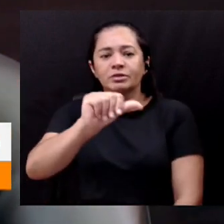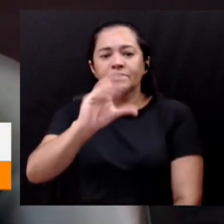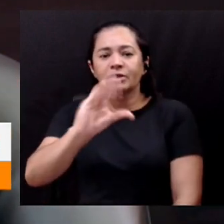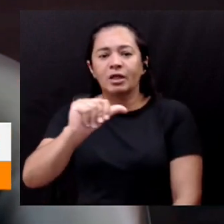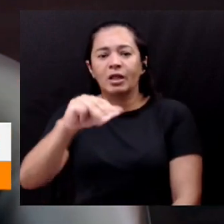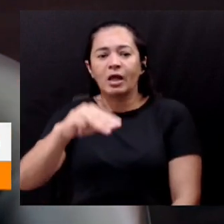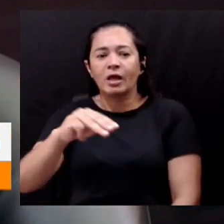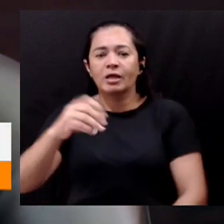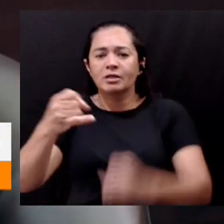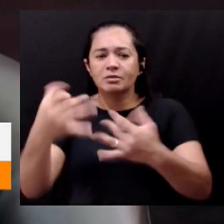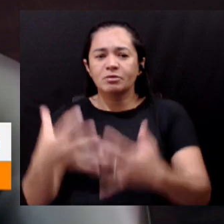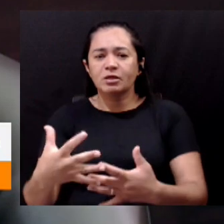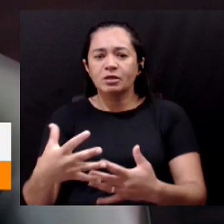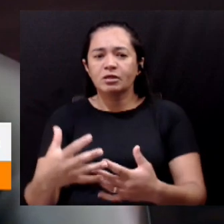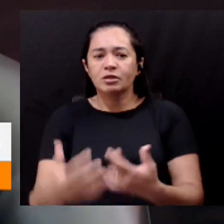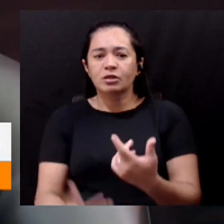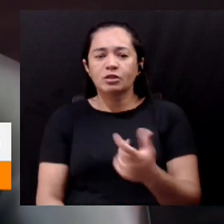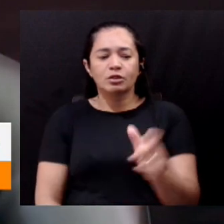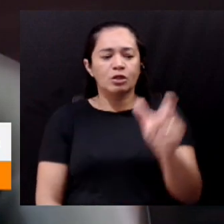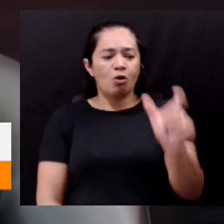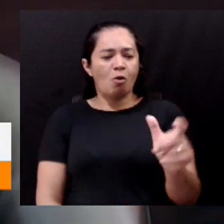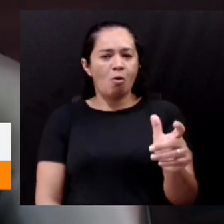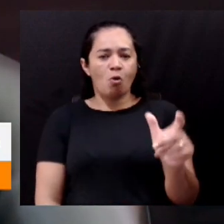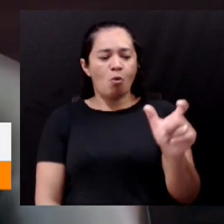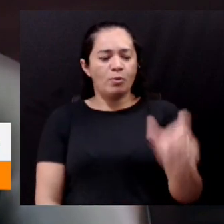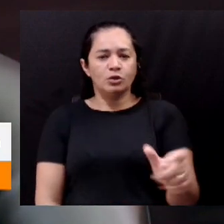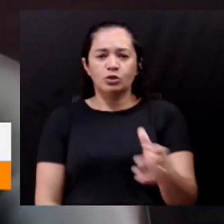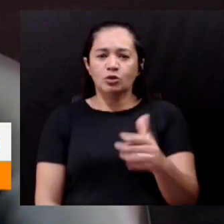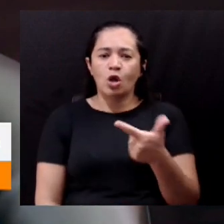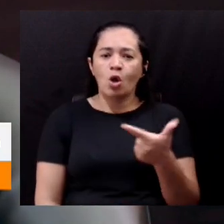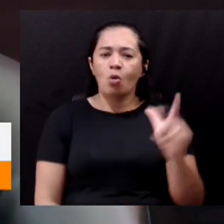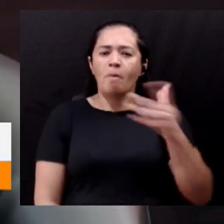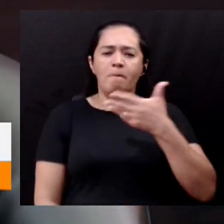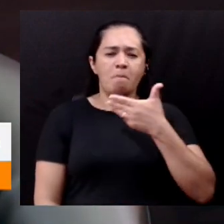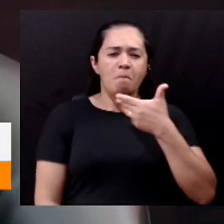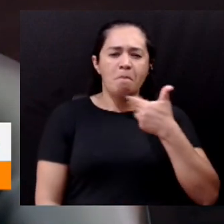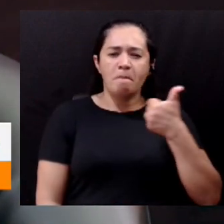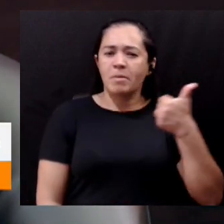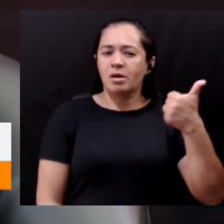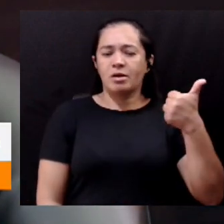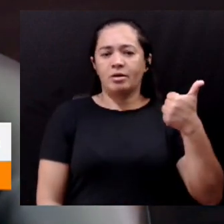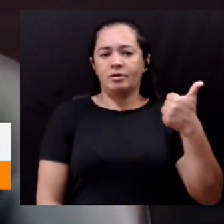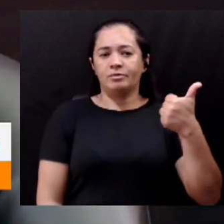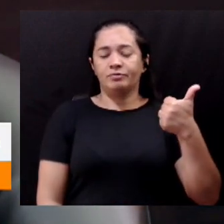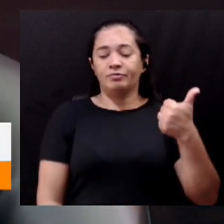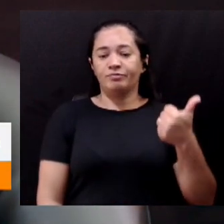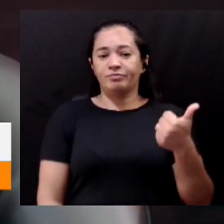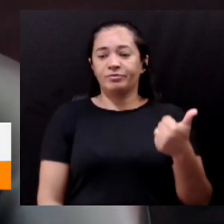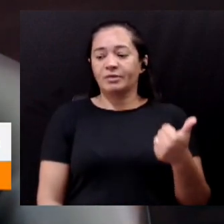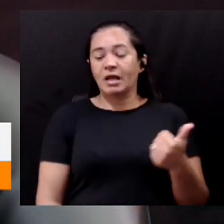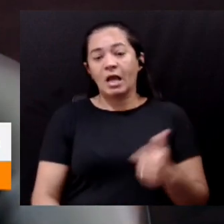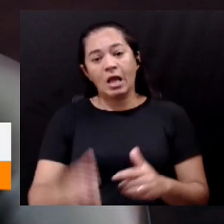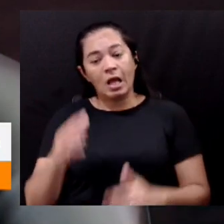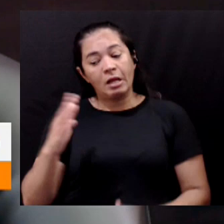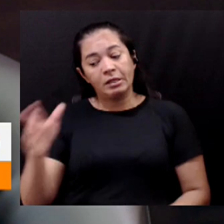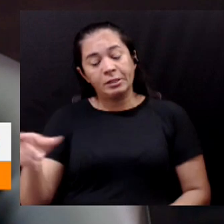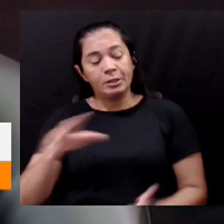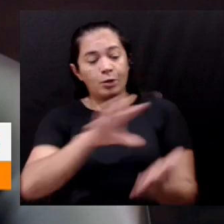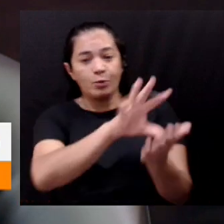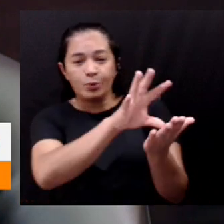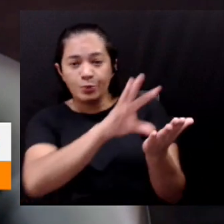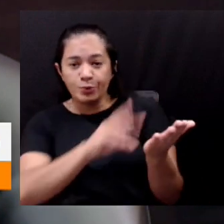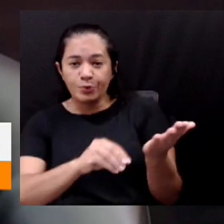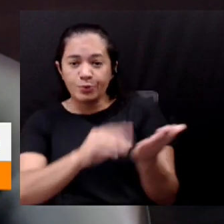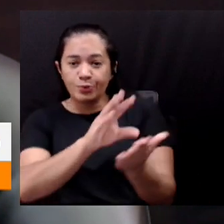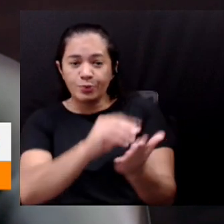grande outro, tá. Então ele vai identificar e a princípio vai imitar, né, o que Uhum. o grande outro faz.